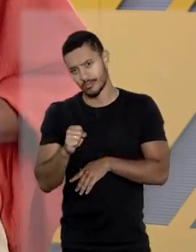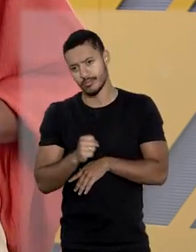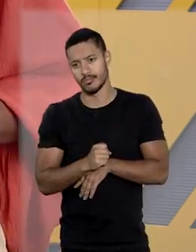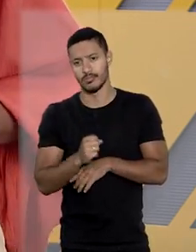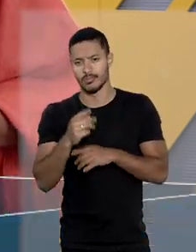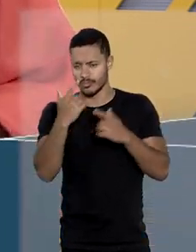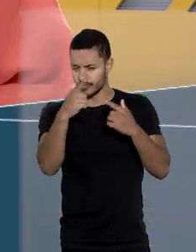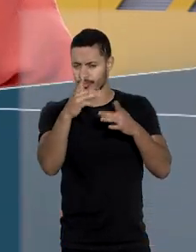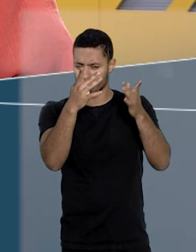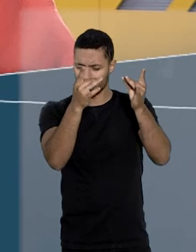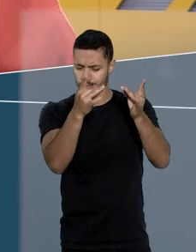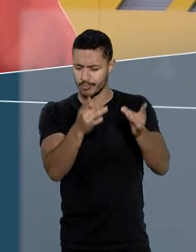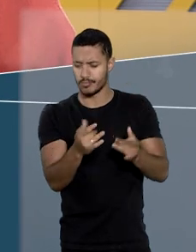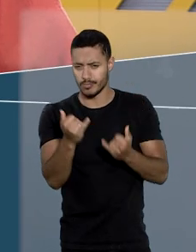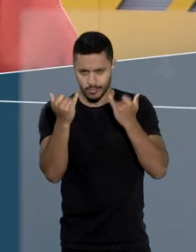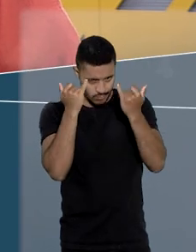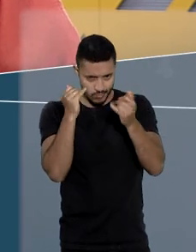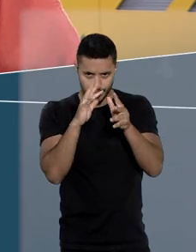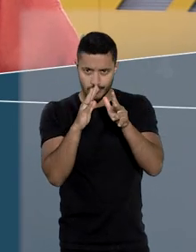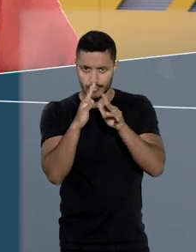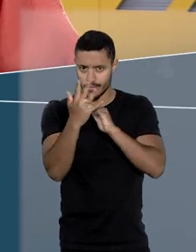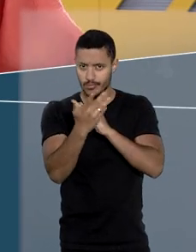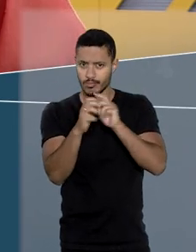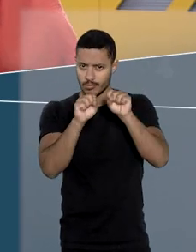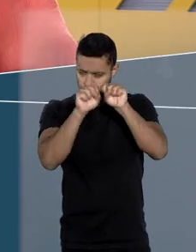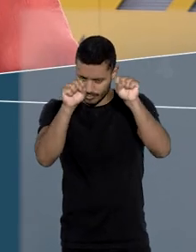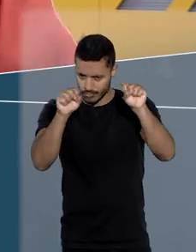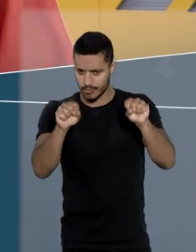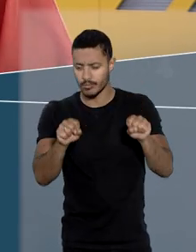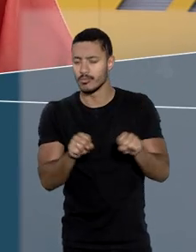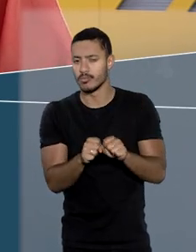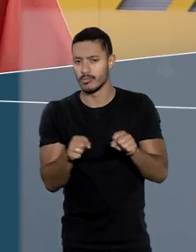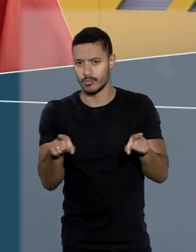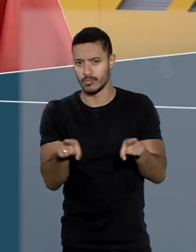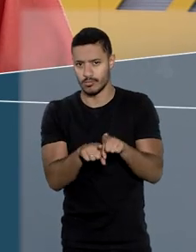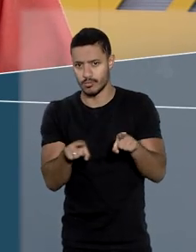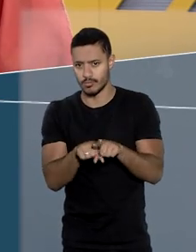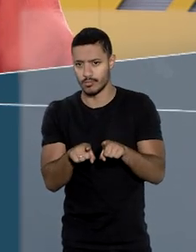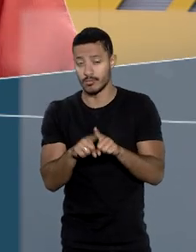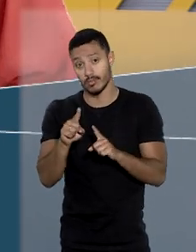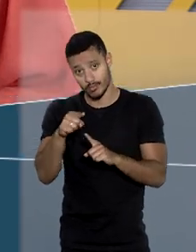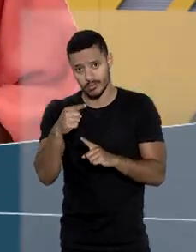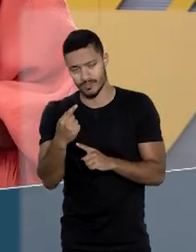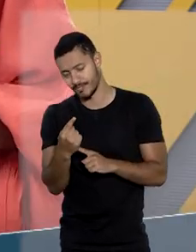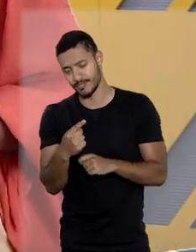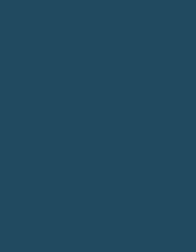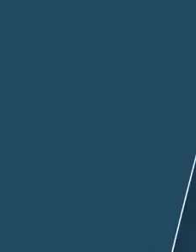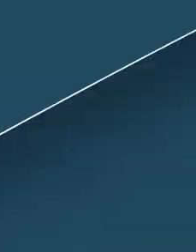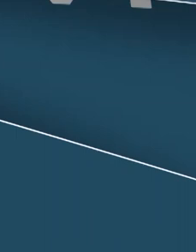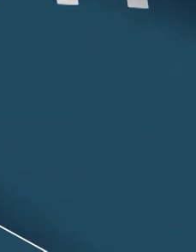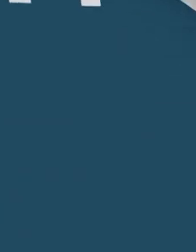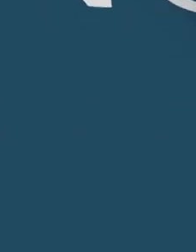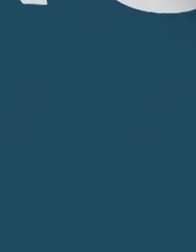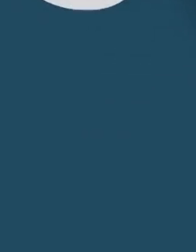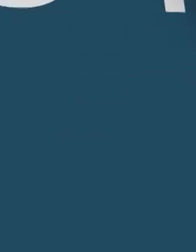Você confere outras notícias no site do STJ e nas nossas redes sociais. Até a próxima!